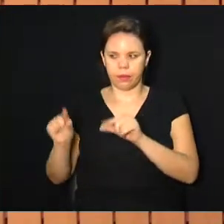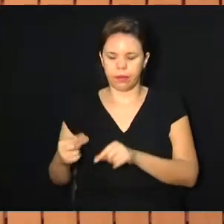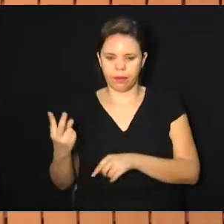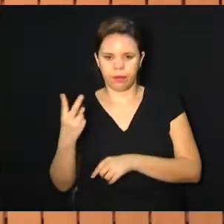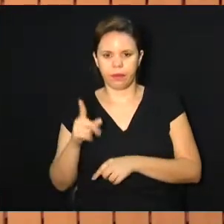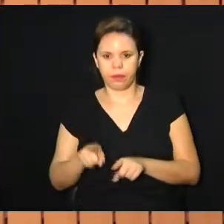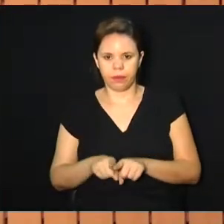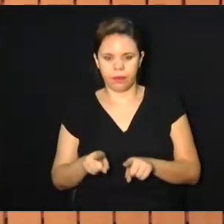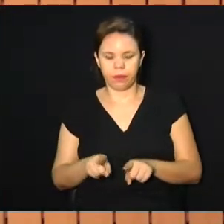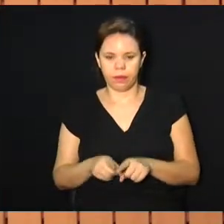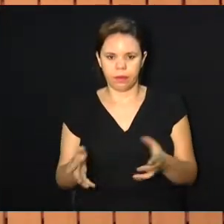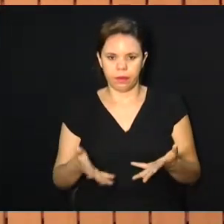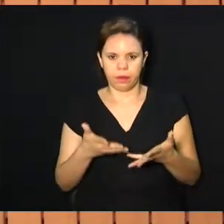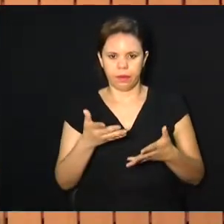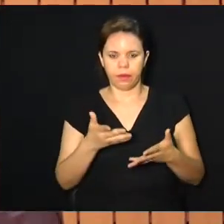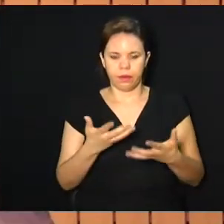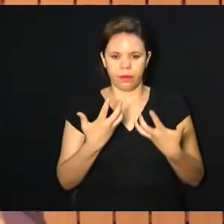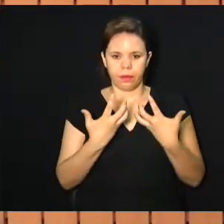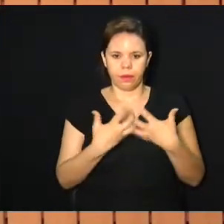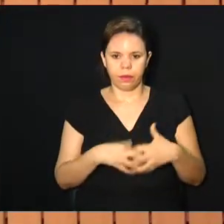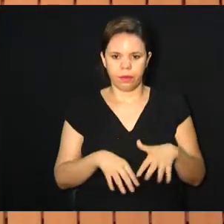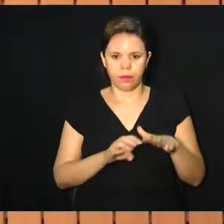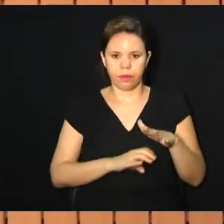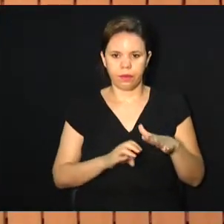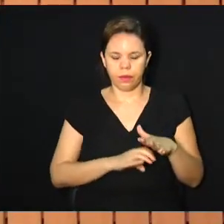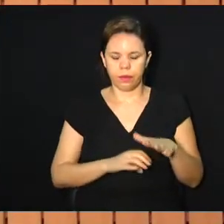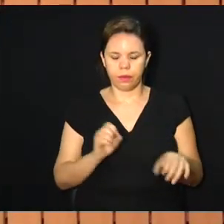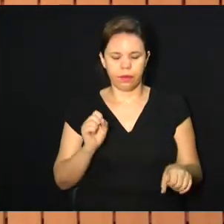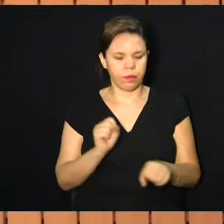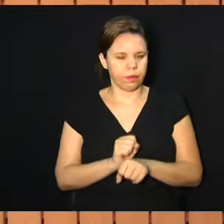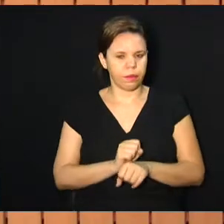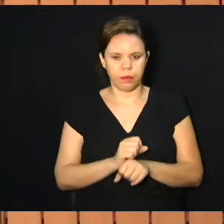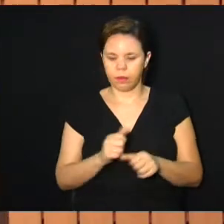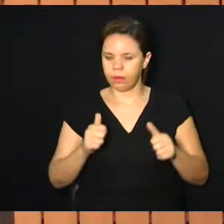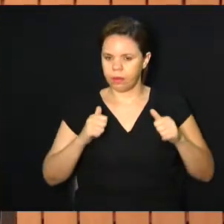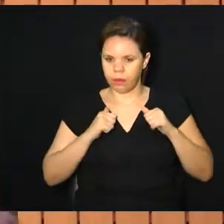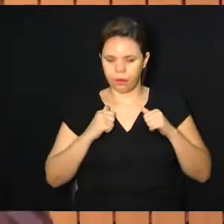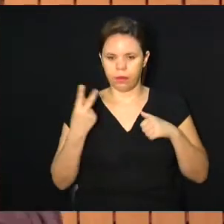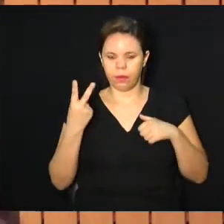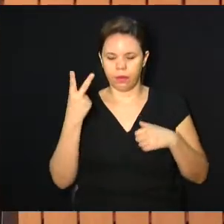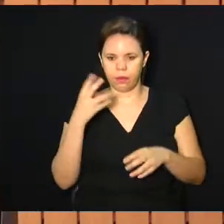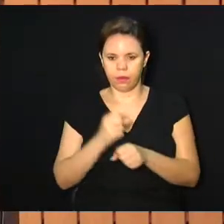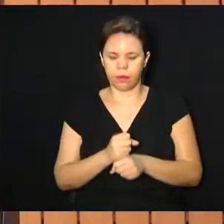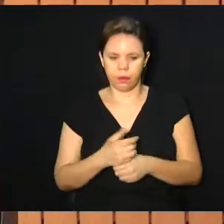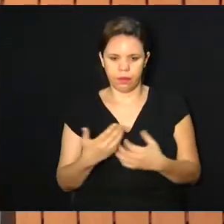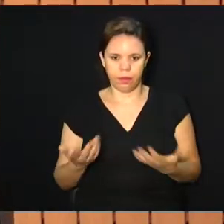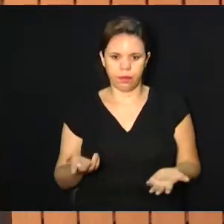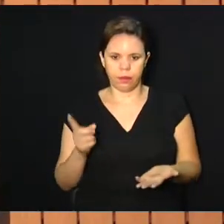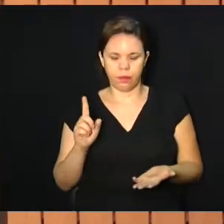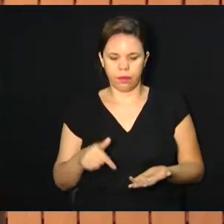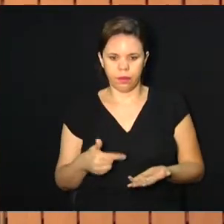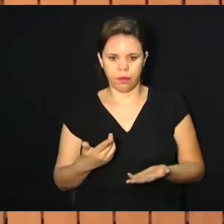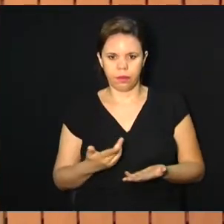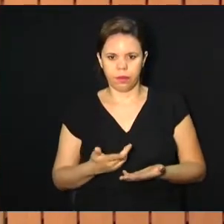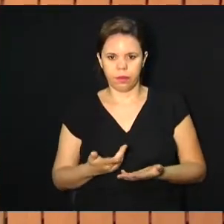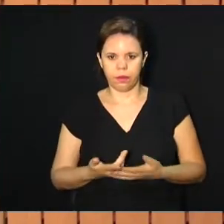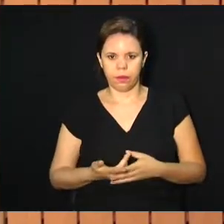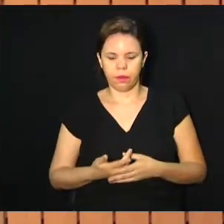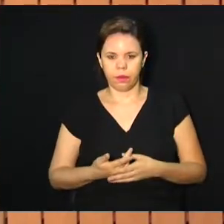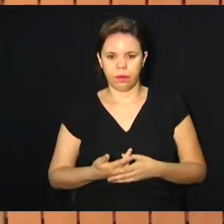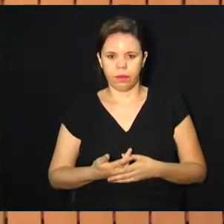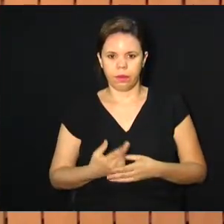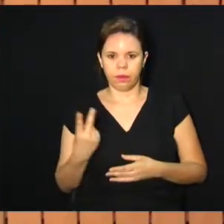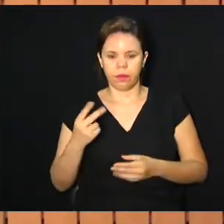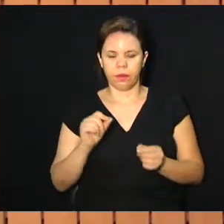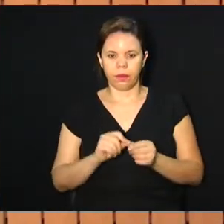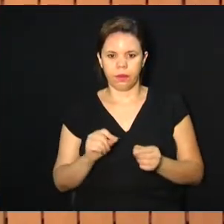e para também estimular a eficiência da empresa, para que ela não se acomode com o custo calculado. Então, eu queria concluir também essa questão. Toda essa questão do custo,